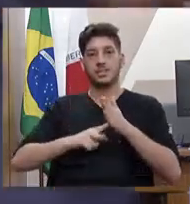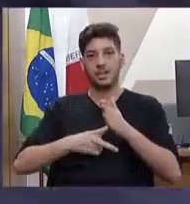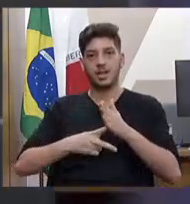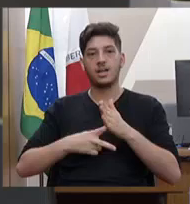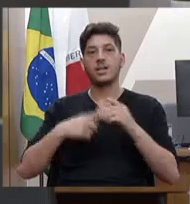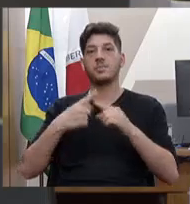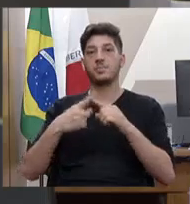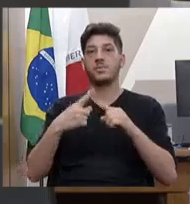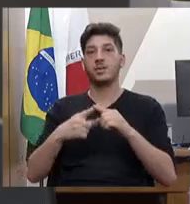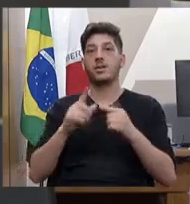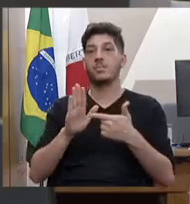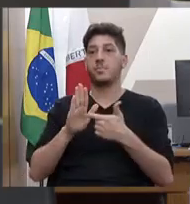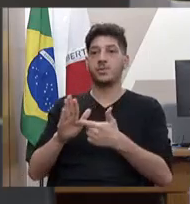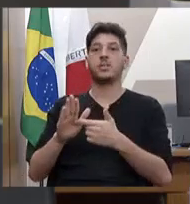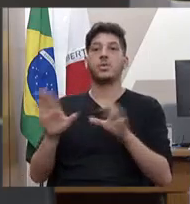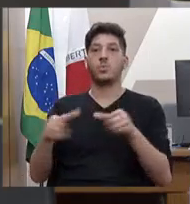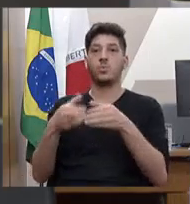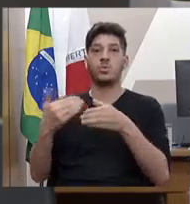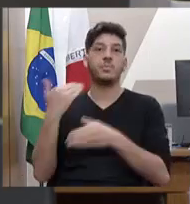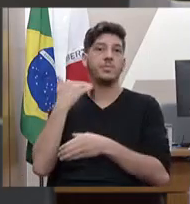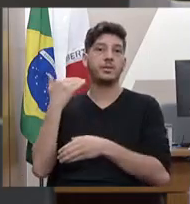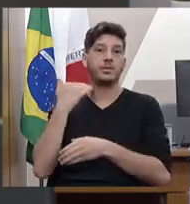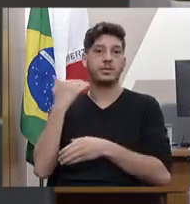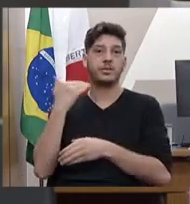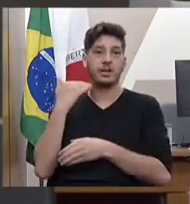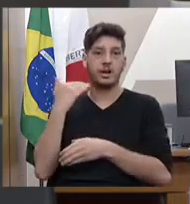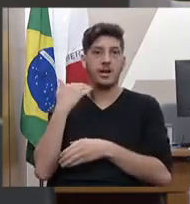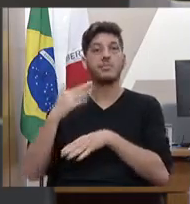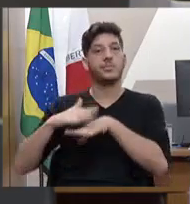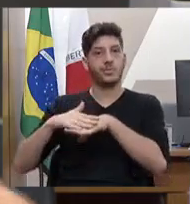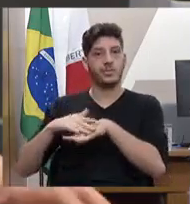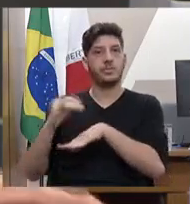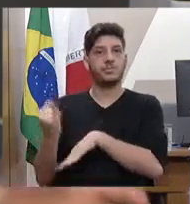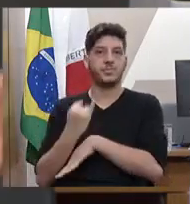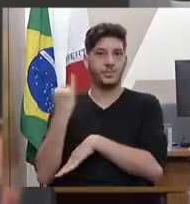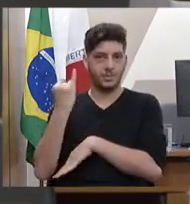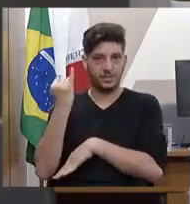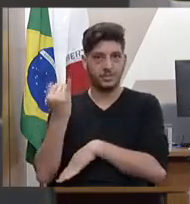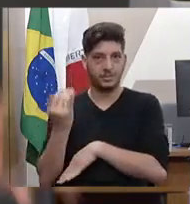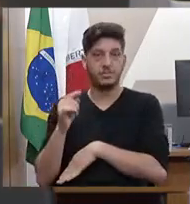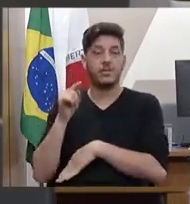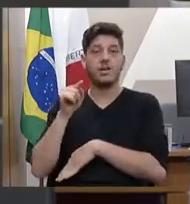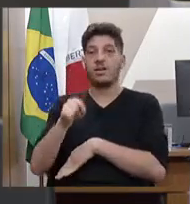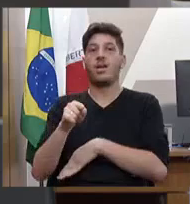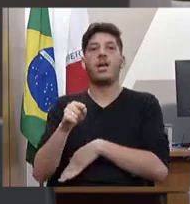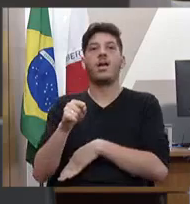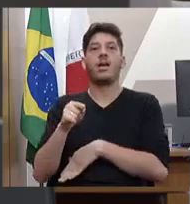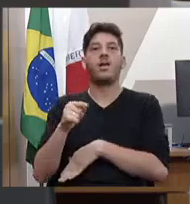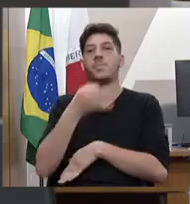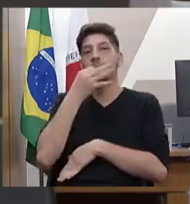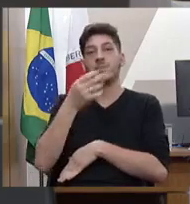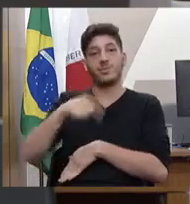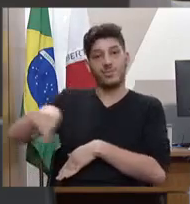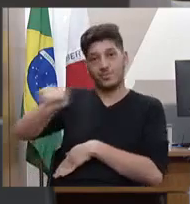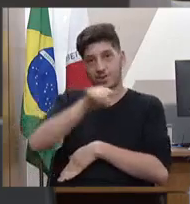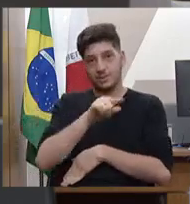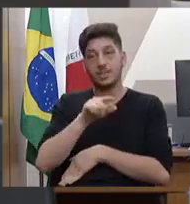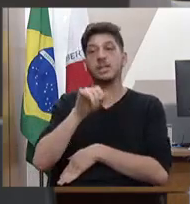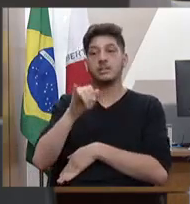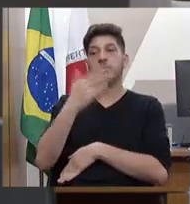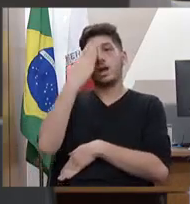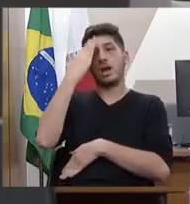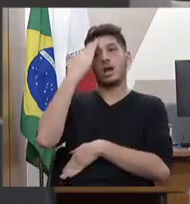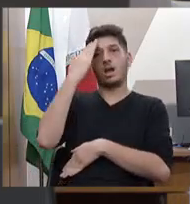a categoria bancária O que que tá adoecimento E isso é a importância porque isso é uma visão de vocês e isso ao tomarem conhecimento